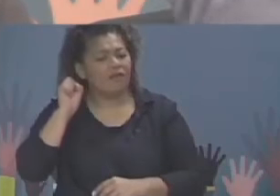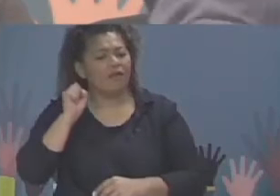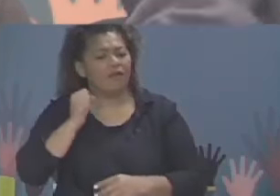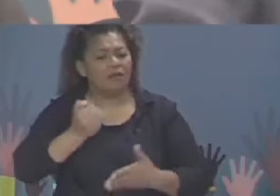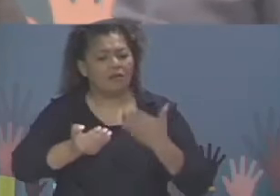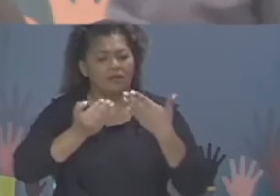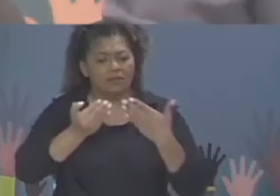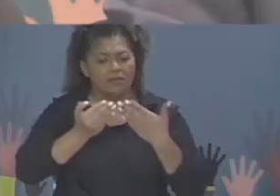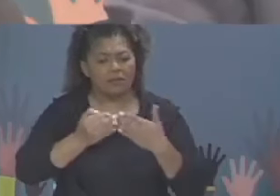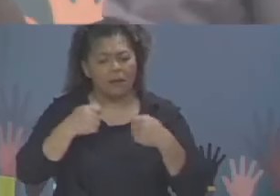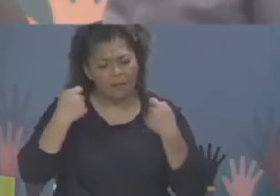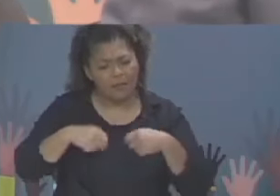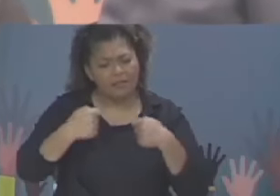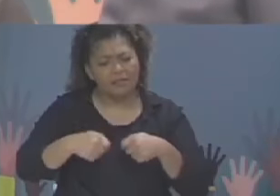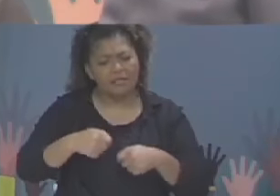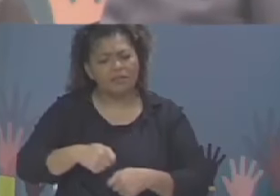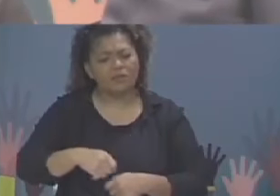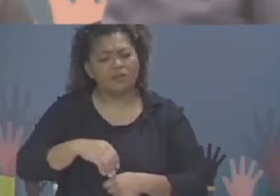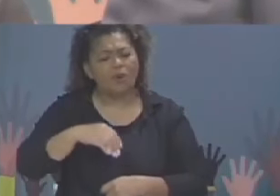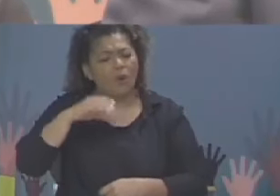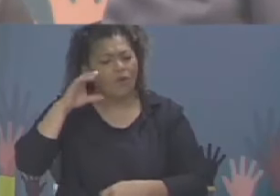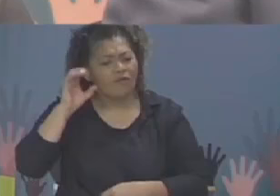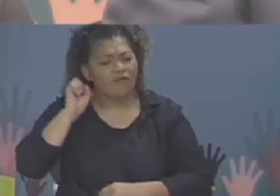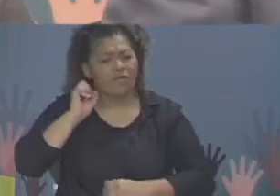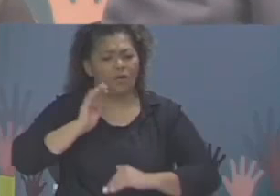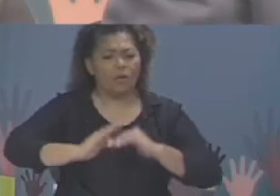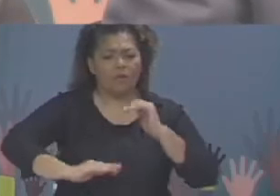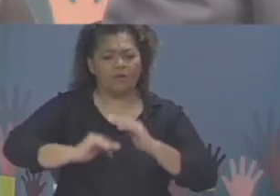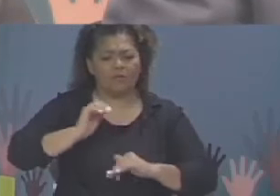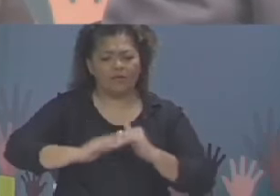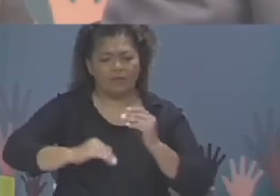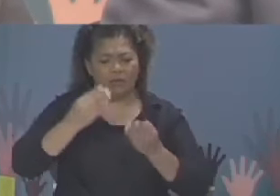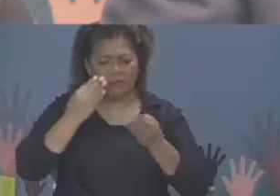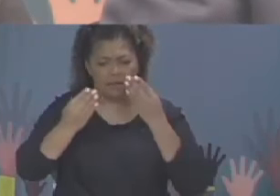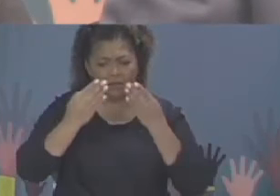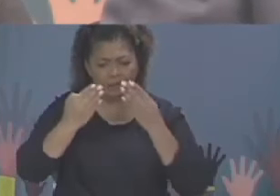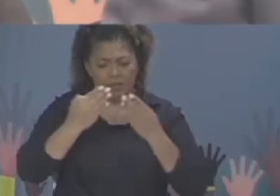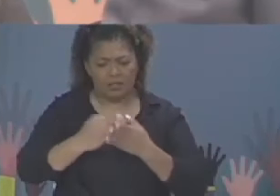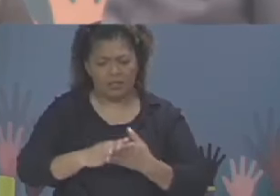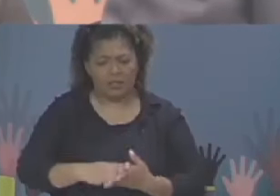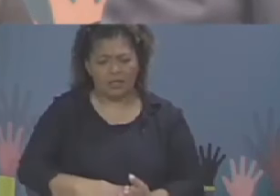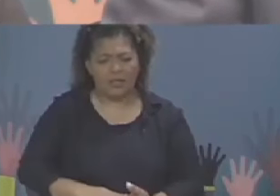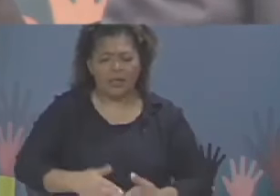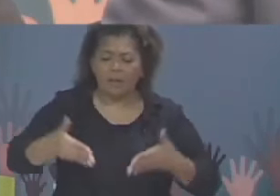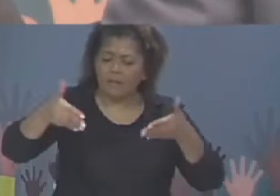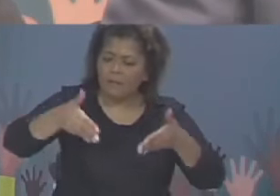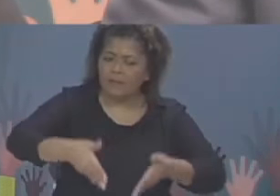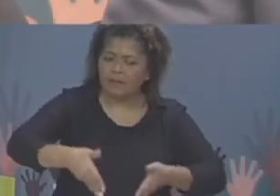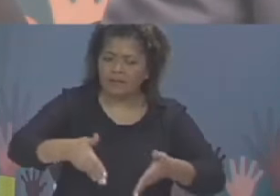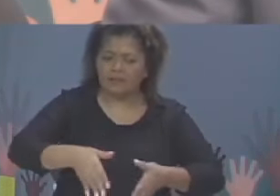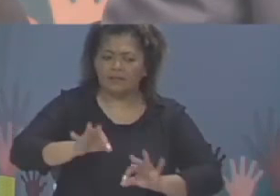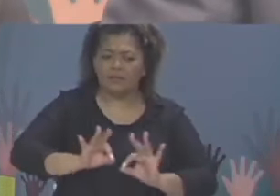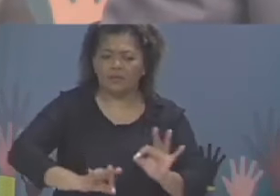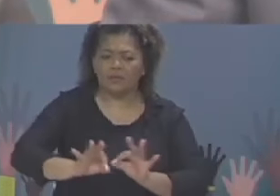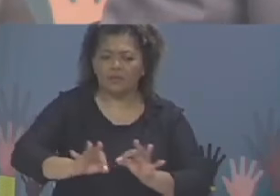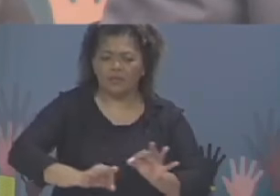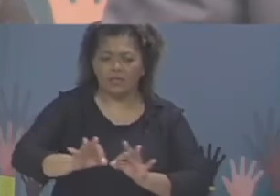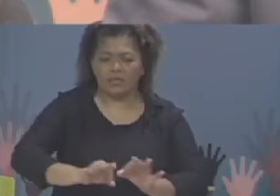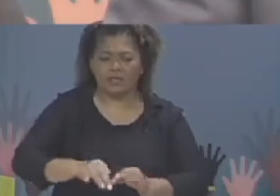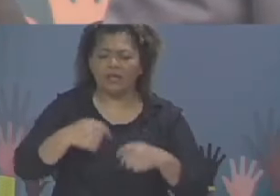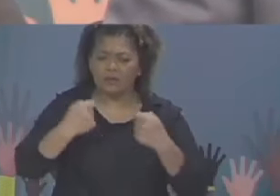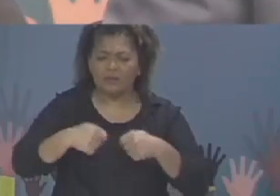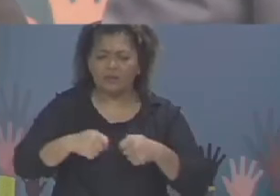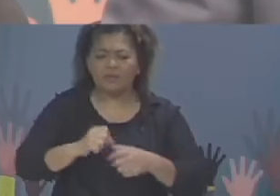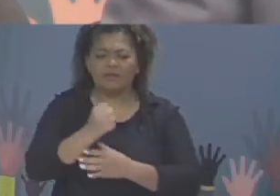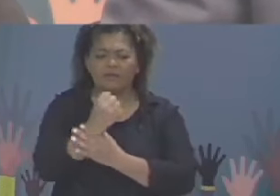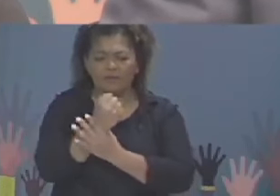precisamos escutar a categoria. Nós precisamos garantir que a categoria participe da construção do projeto político dessa entidade. E, para isso, nós precisamos